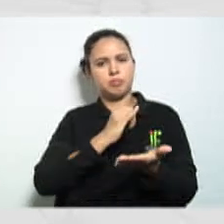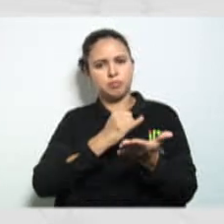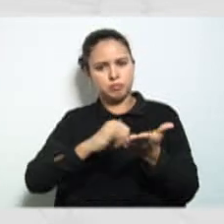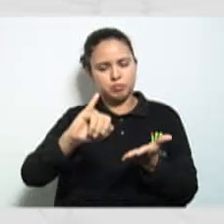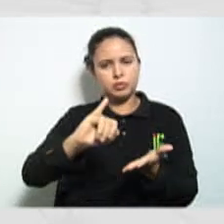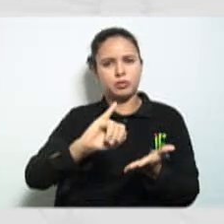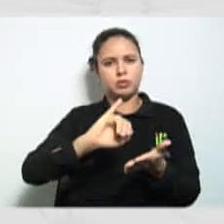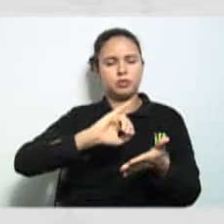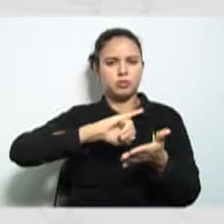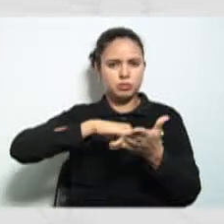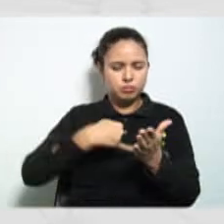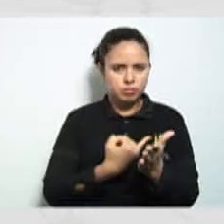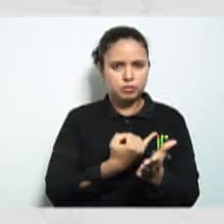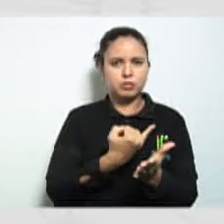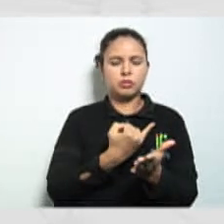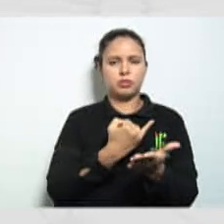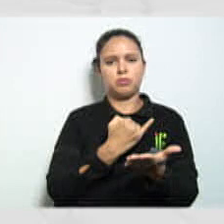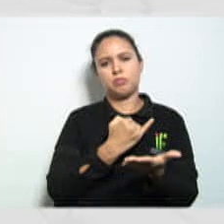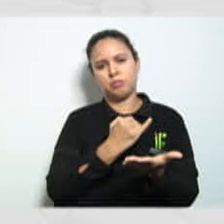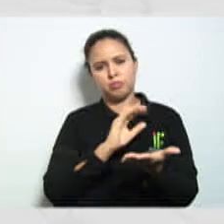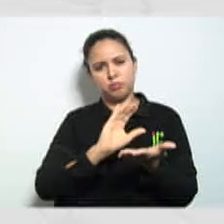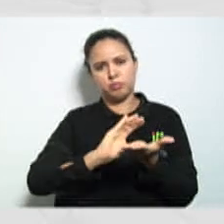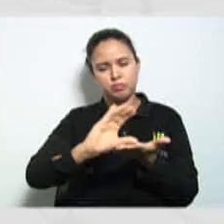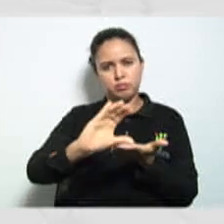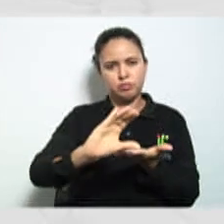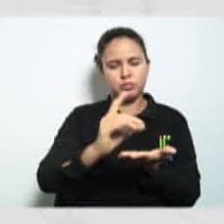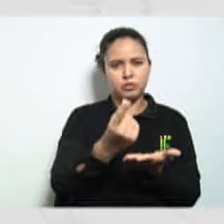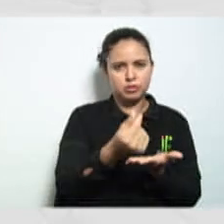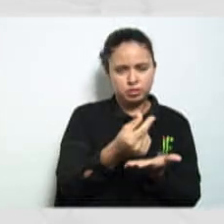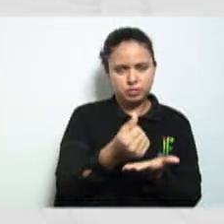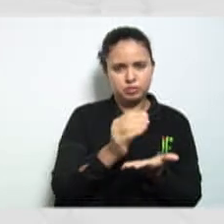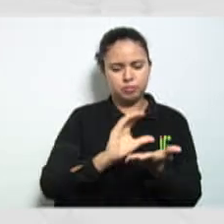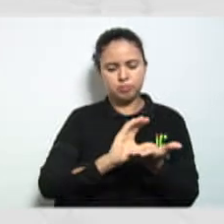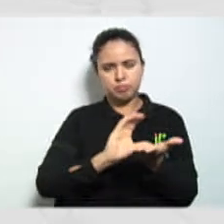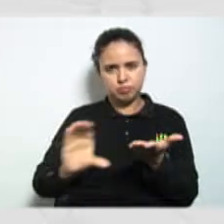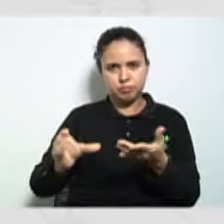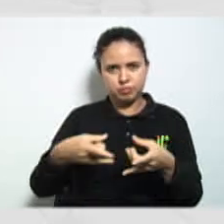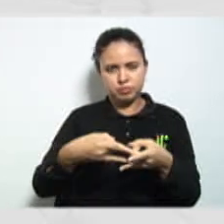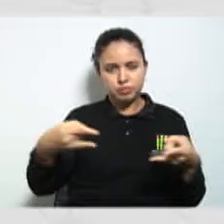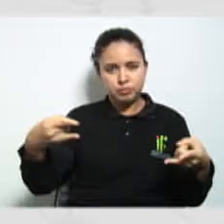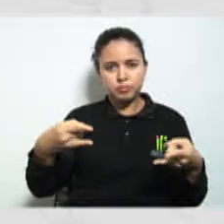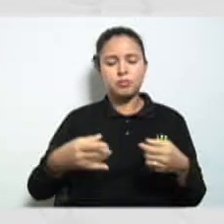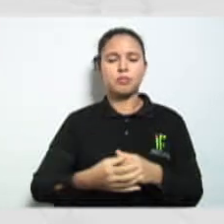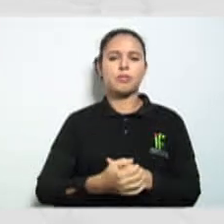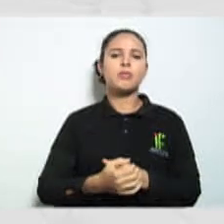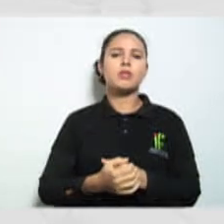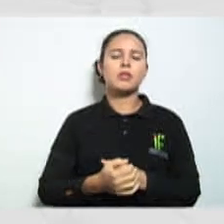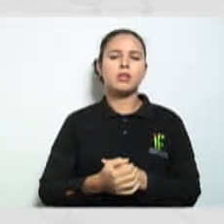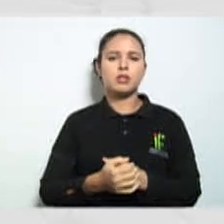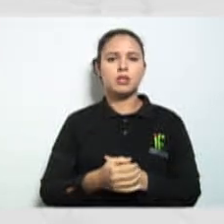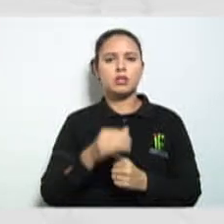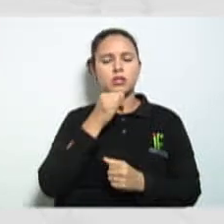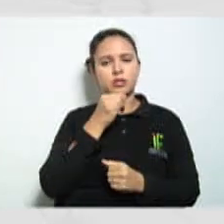em dinheiro e parte mediante emissão de cheque. Ok, então aqui um exemplo de um fato